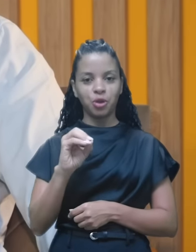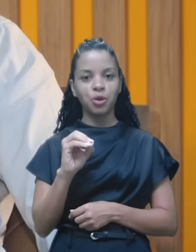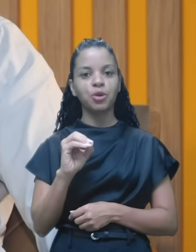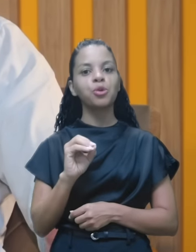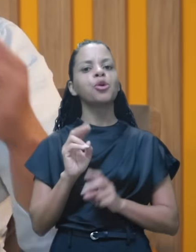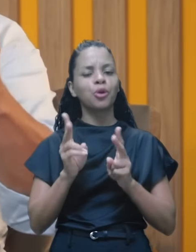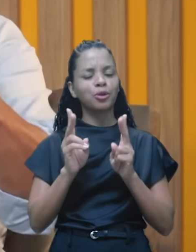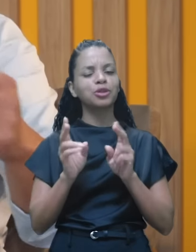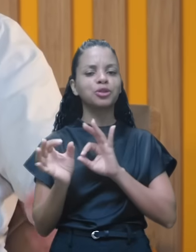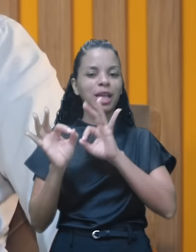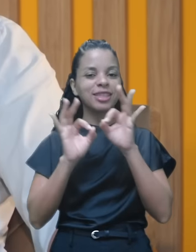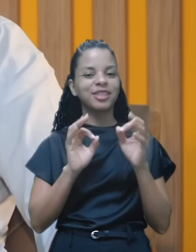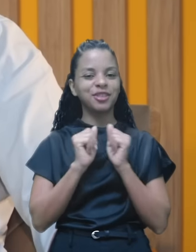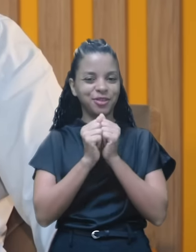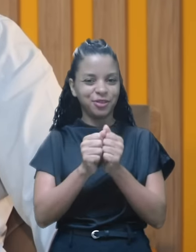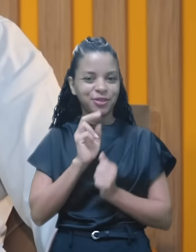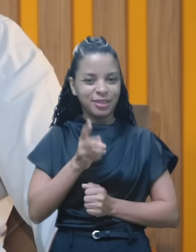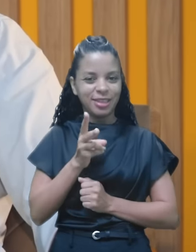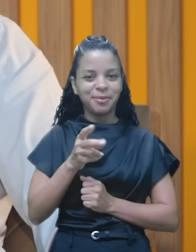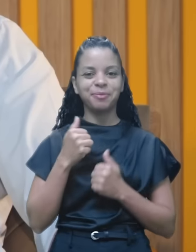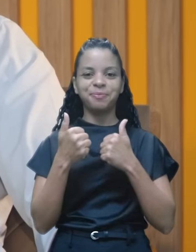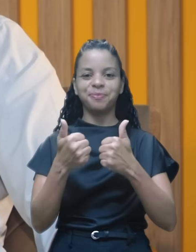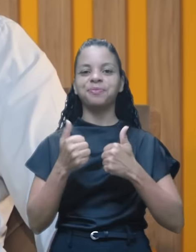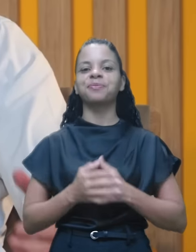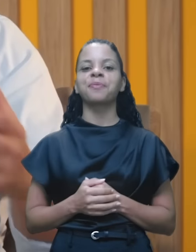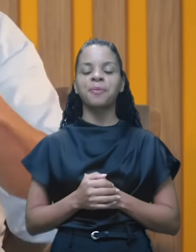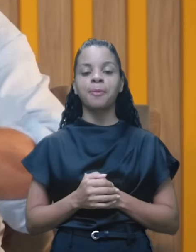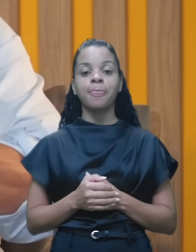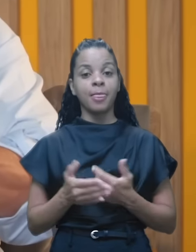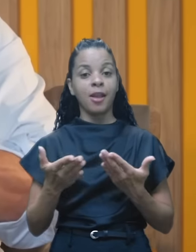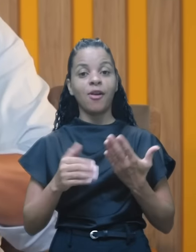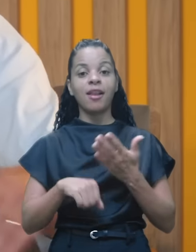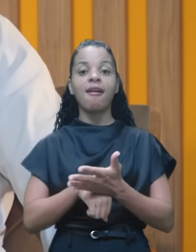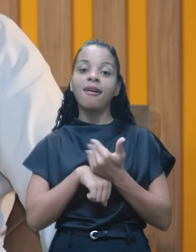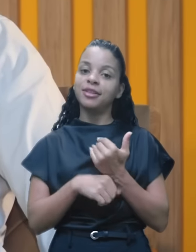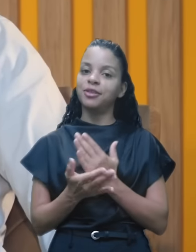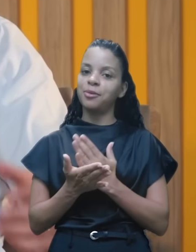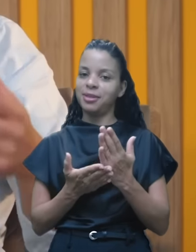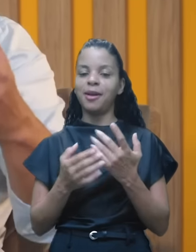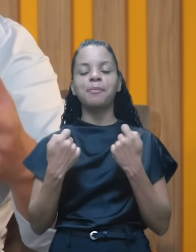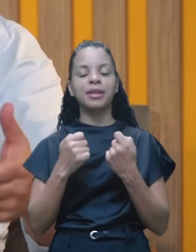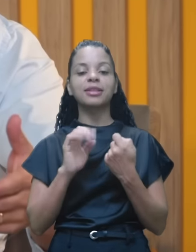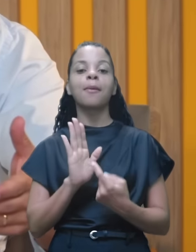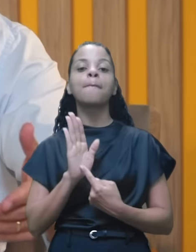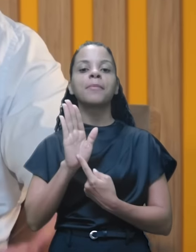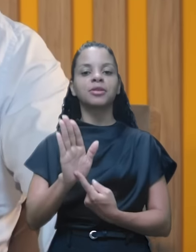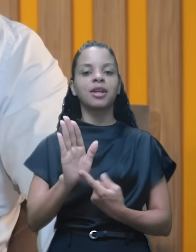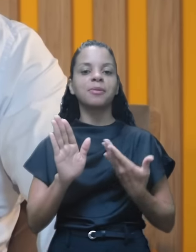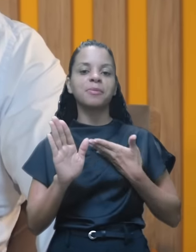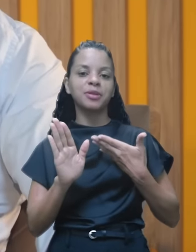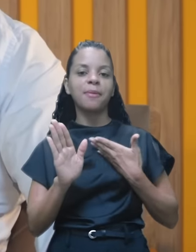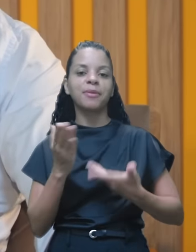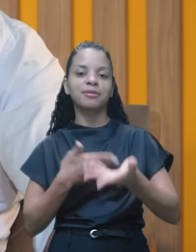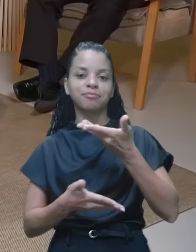Nadjama, continue ligado aqui conosco. Tá? E agora, antes de começar a lição, claro, eu vou apresentar as pessoas que aqui